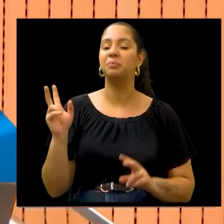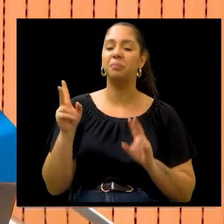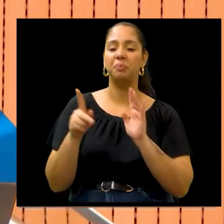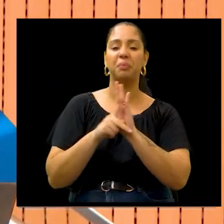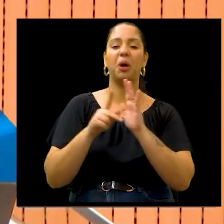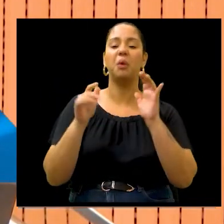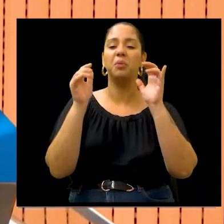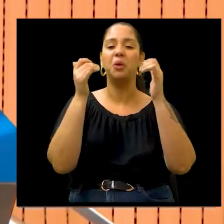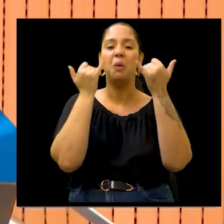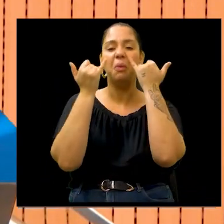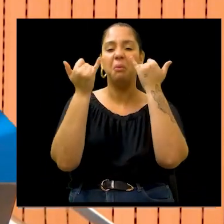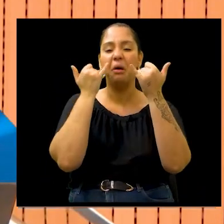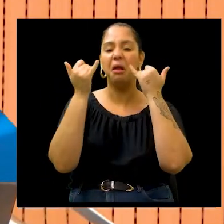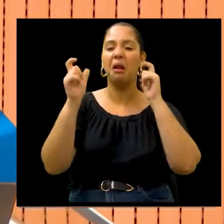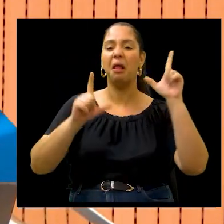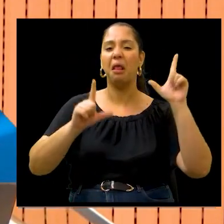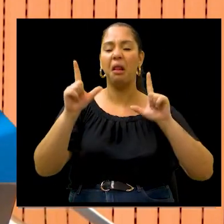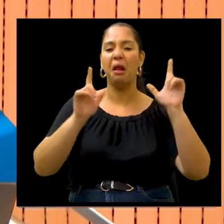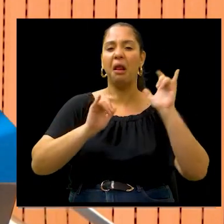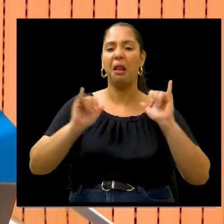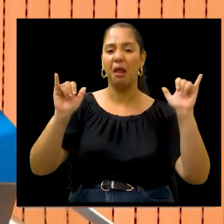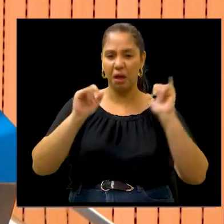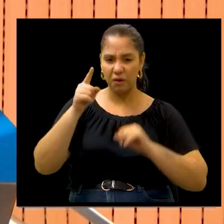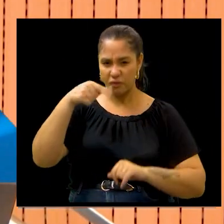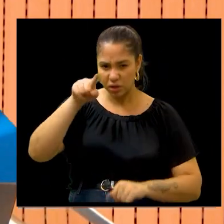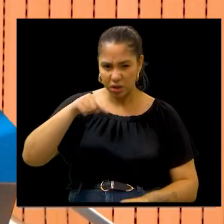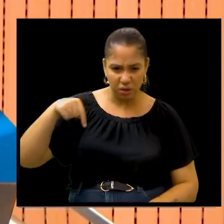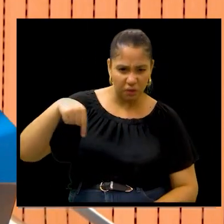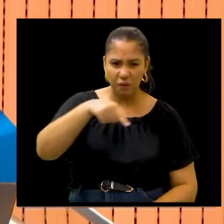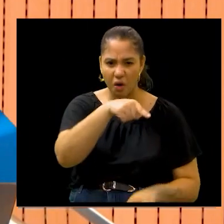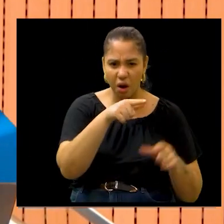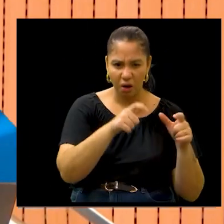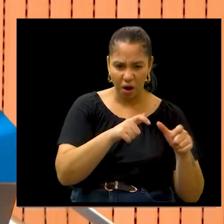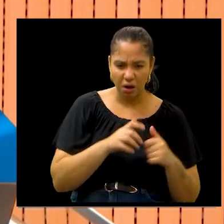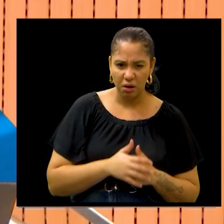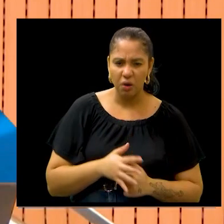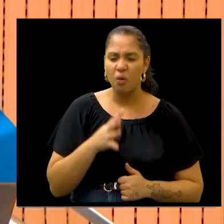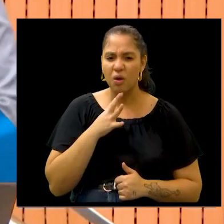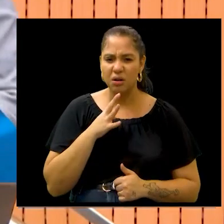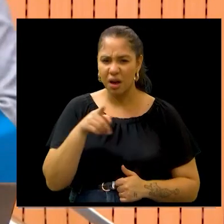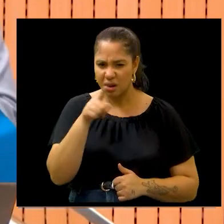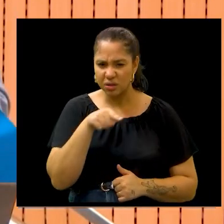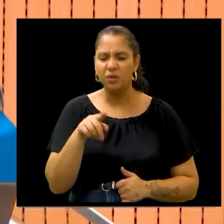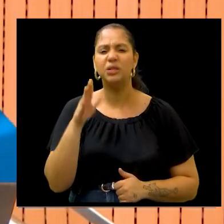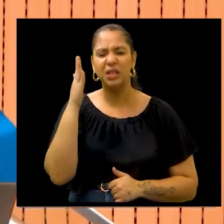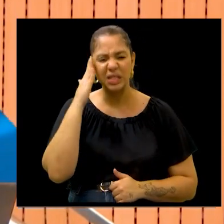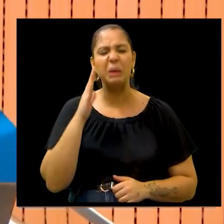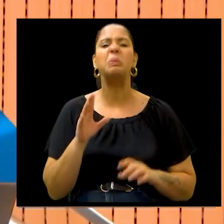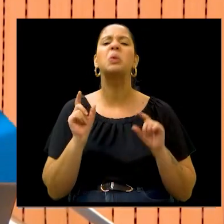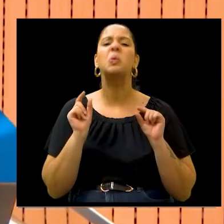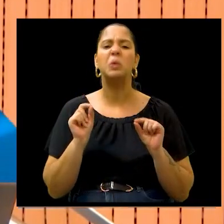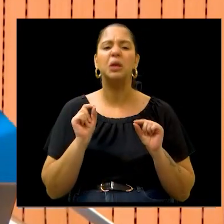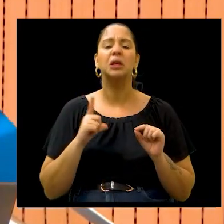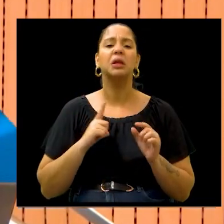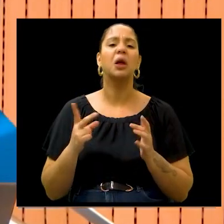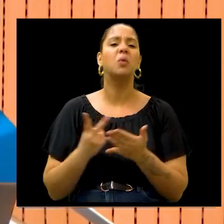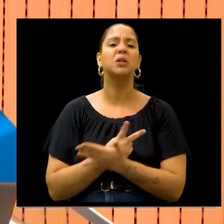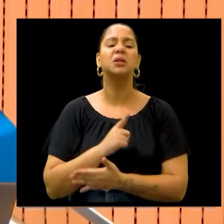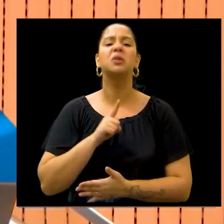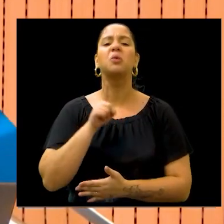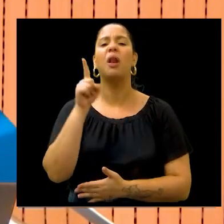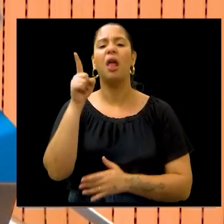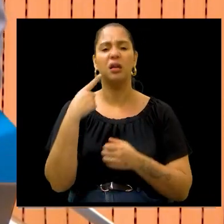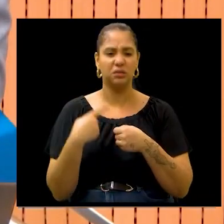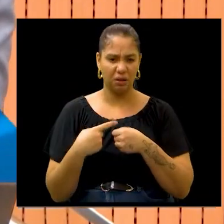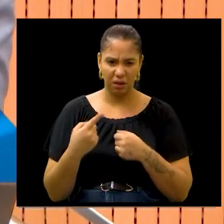narrativa de imprensa, de políticos, de outros? Vocês foram até o local? Vocês conhecem? Vocês sabem exatamente o que